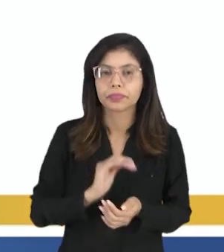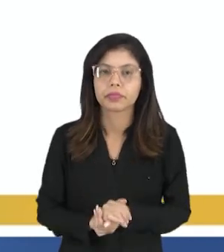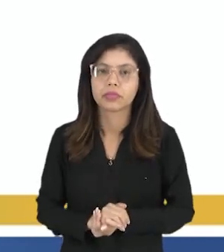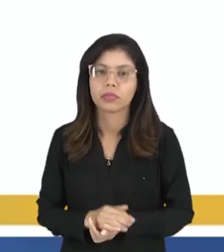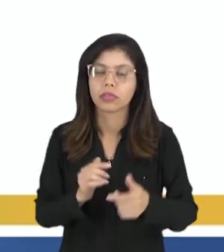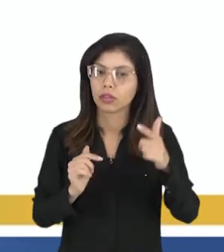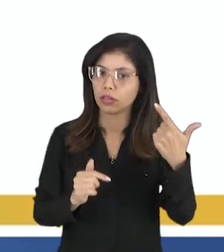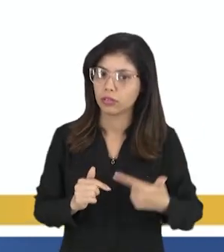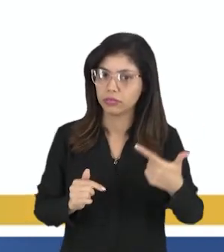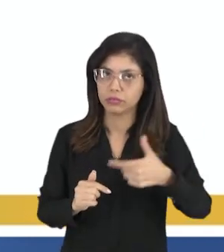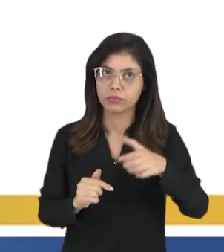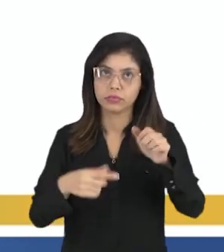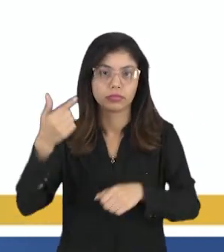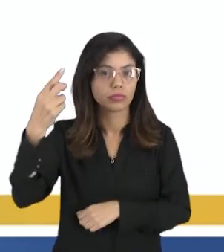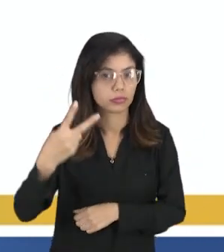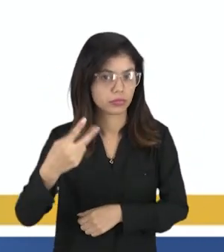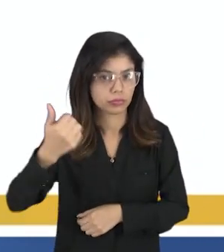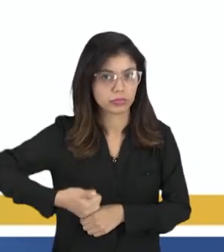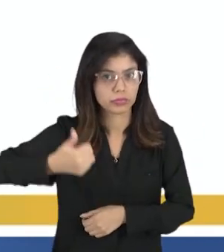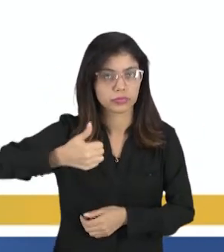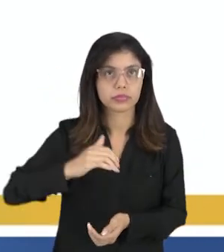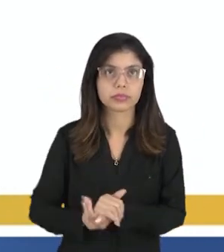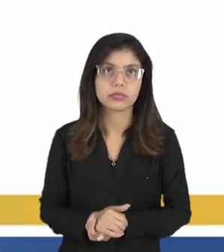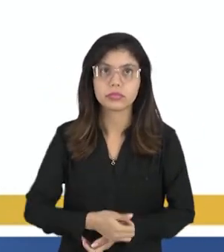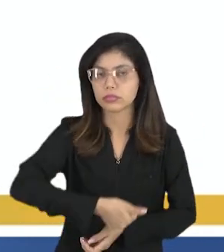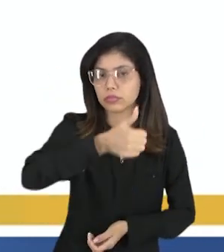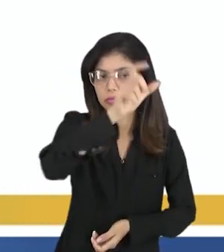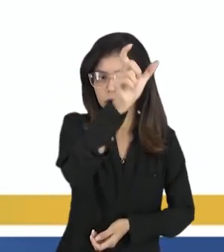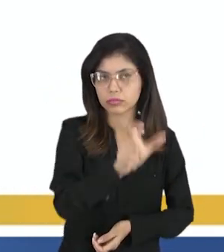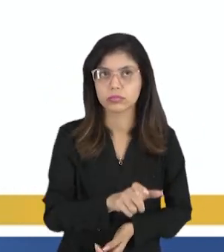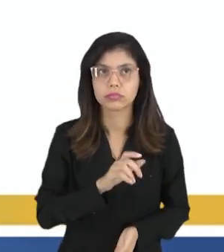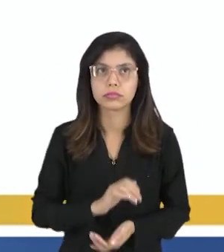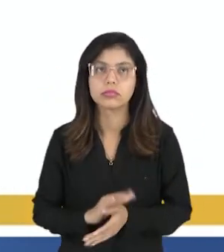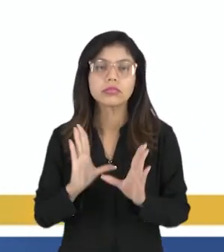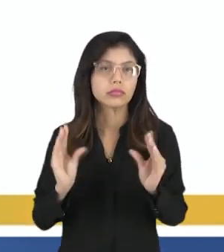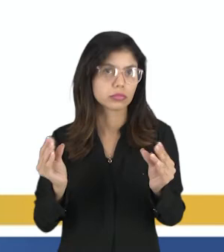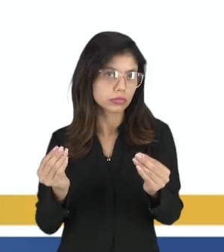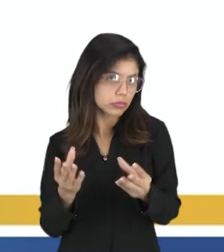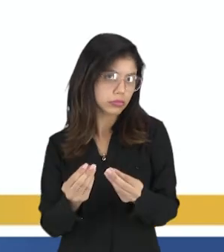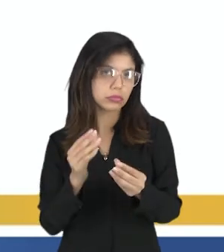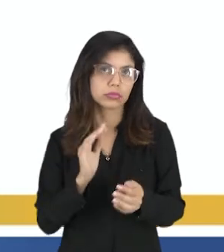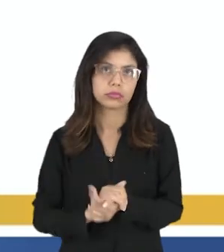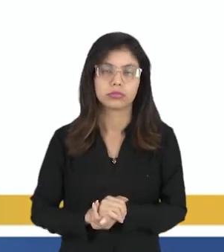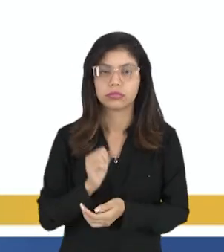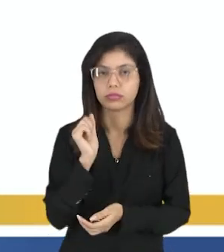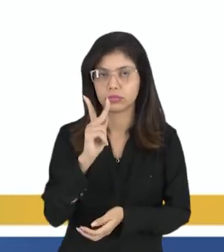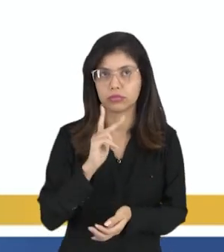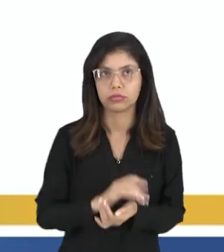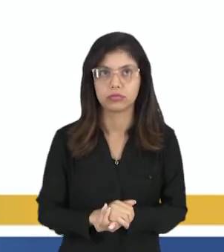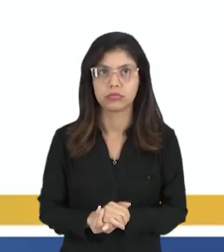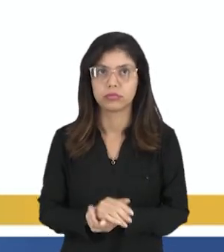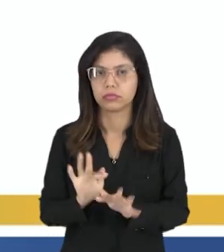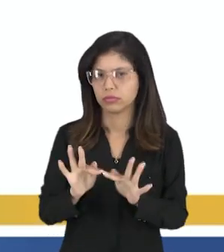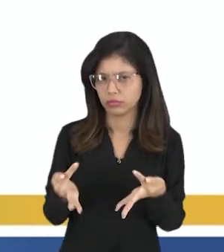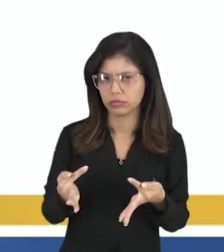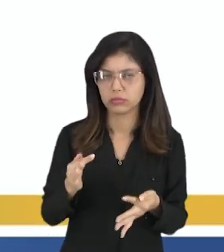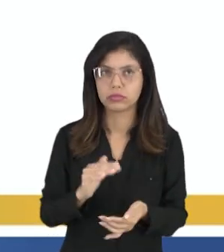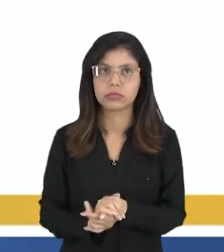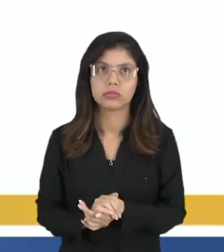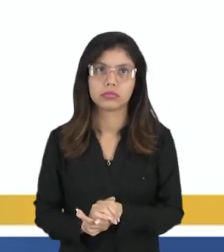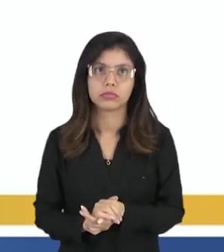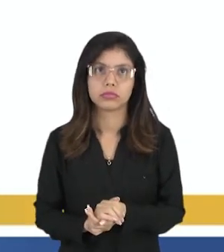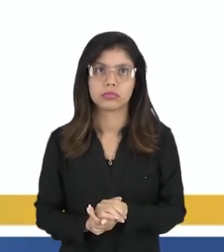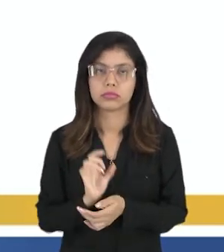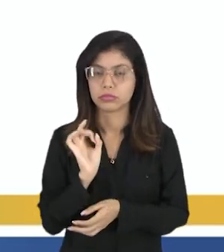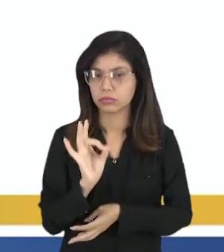a segunda coluna com a primeira. Então, aqui na coluna 1, a gente tem substâncias, ok? Simples e